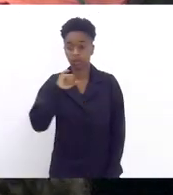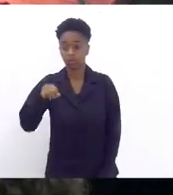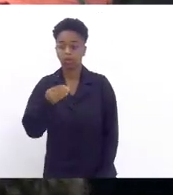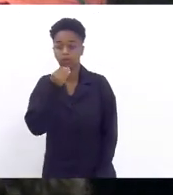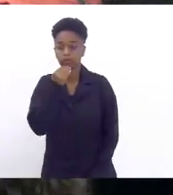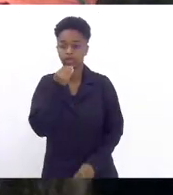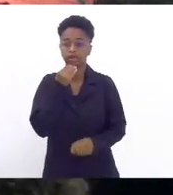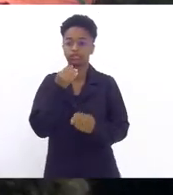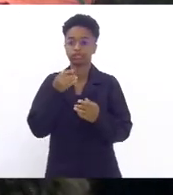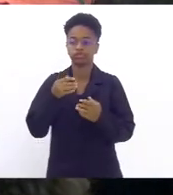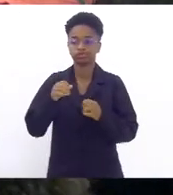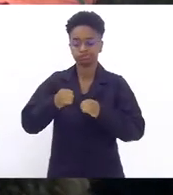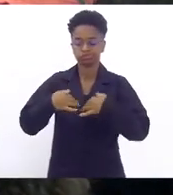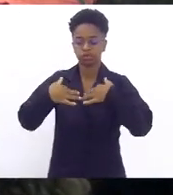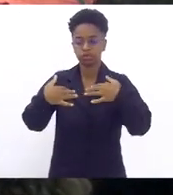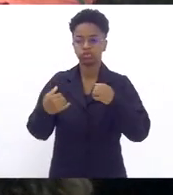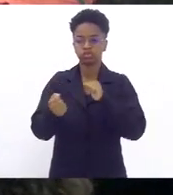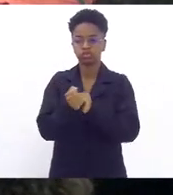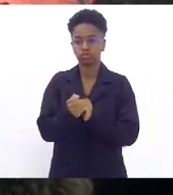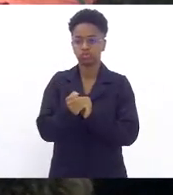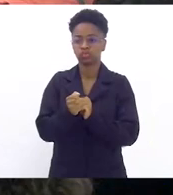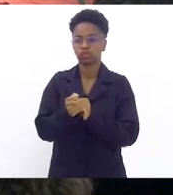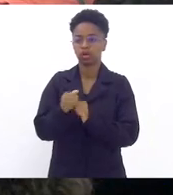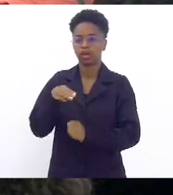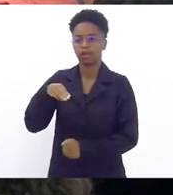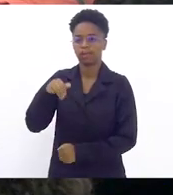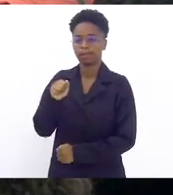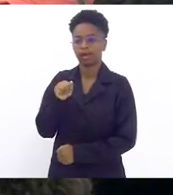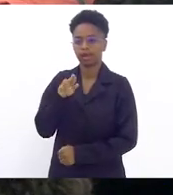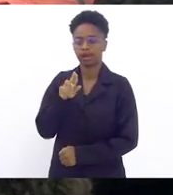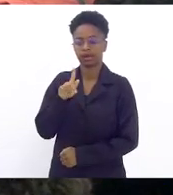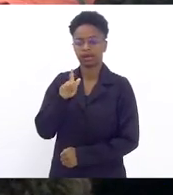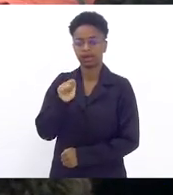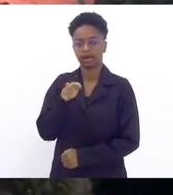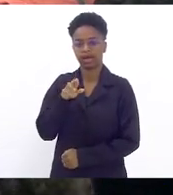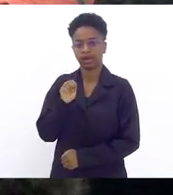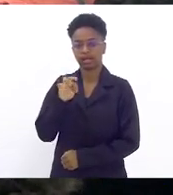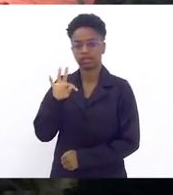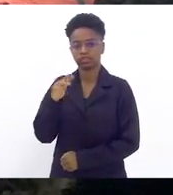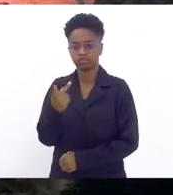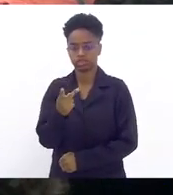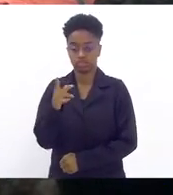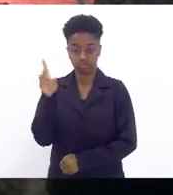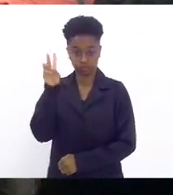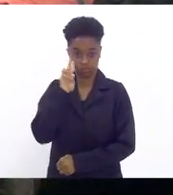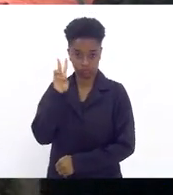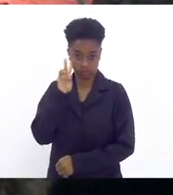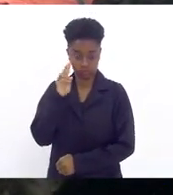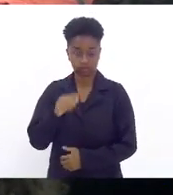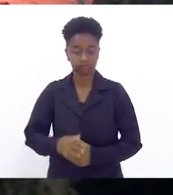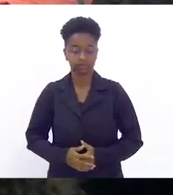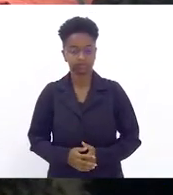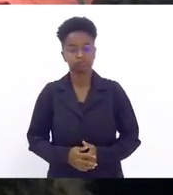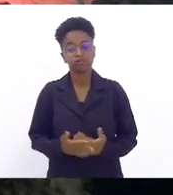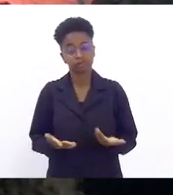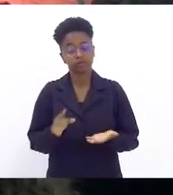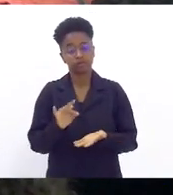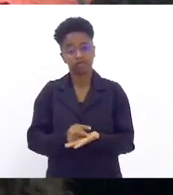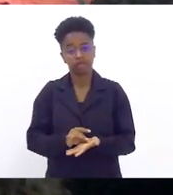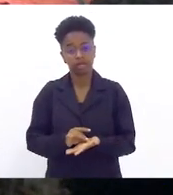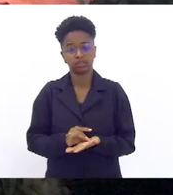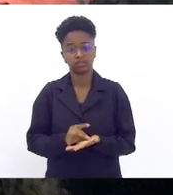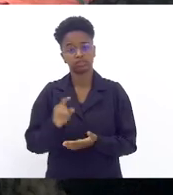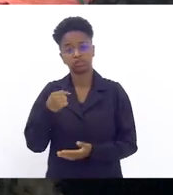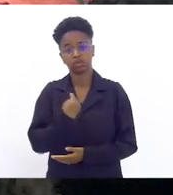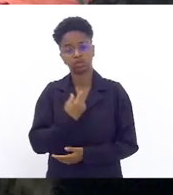ministra Margarete Menezes no início dessa semana na segunda-feira na verdade é assim que nós ficamos sabendo